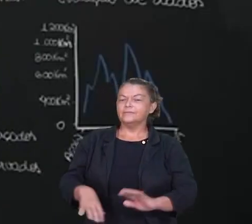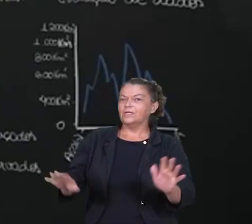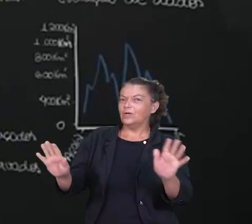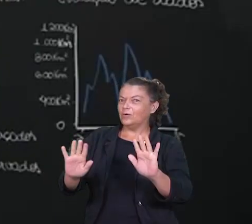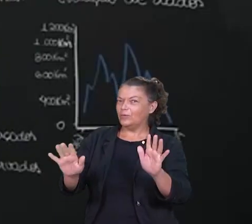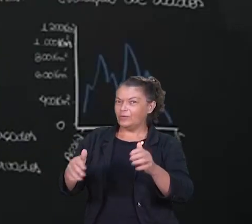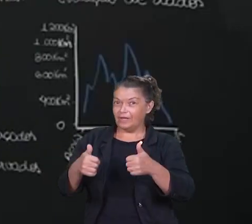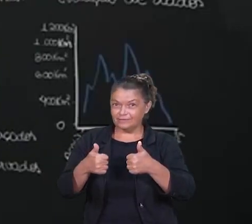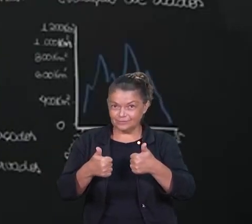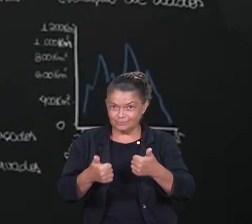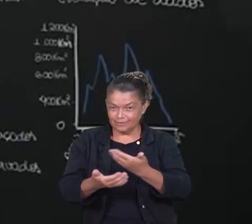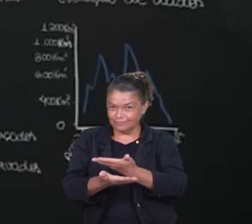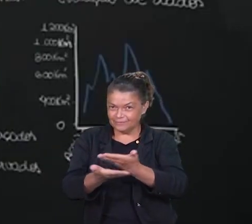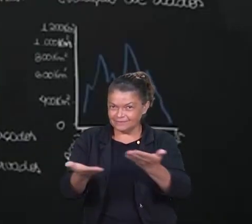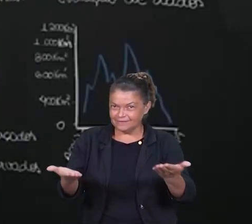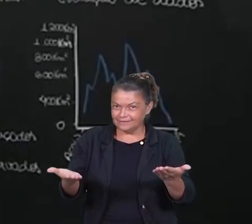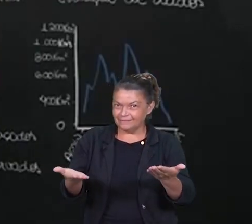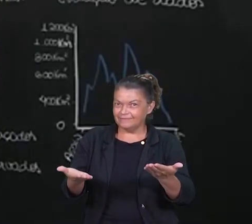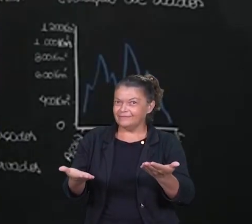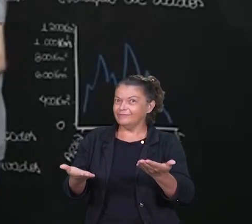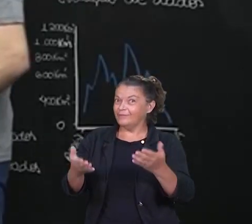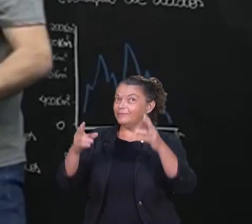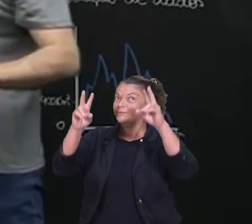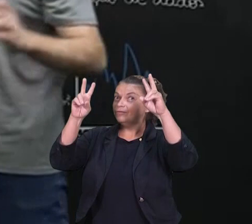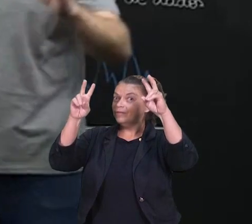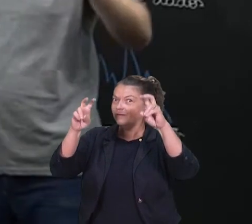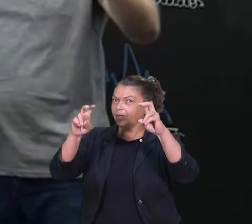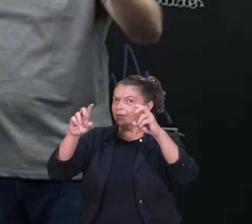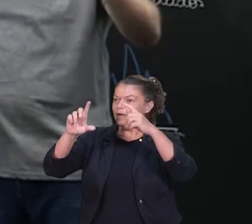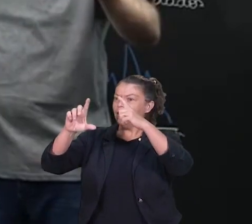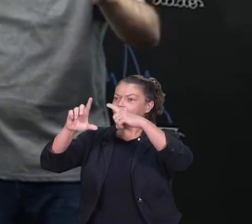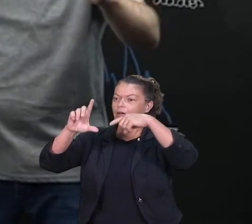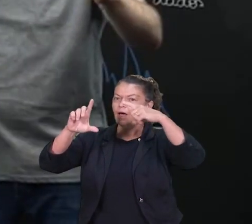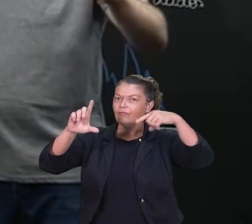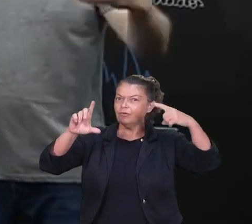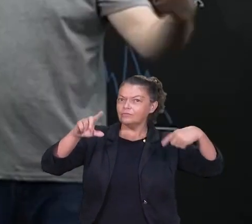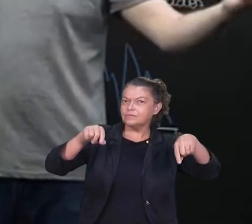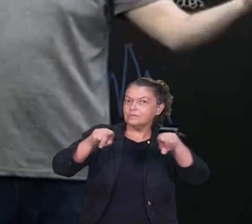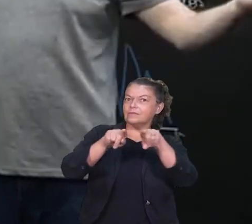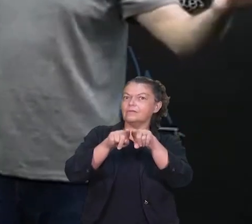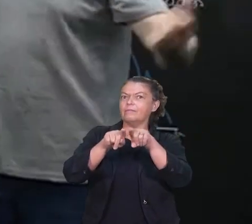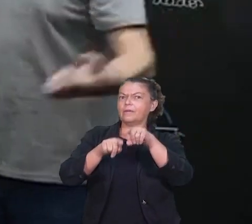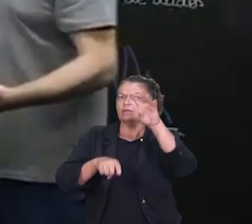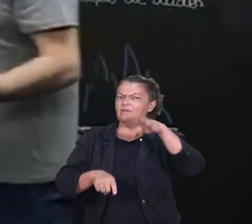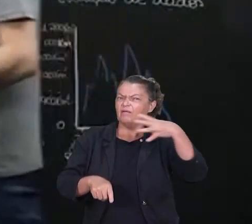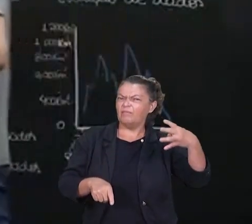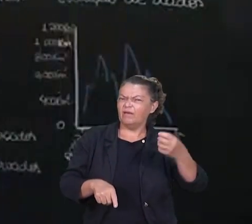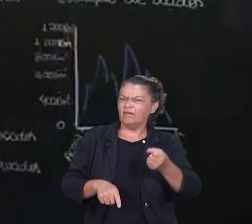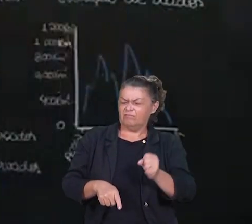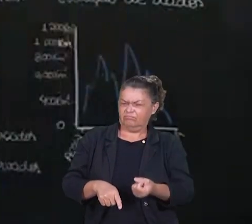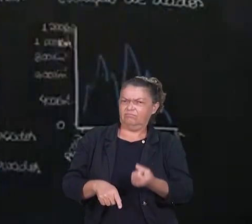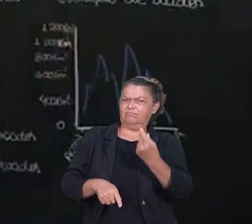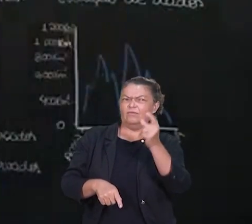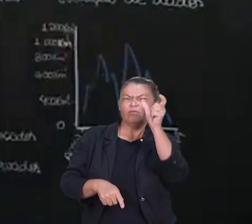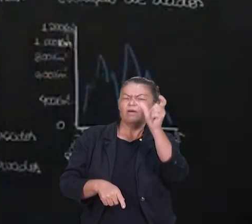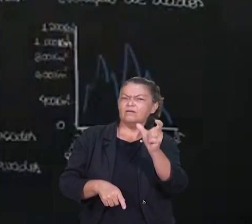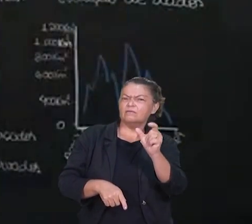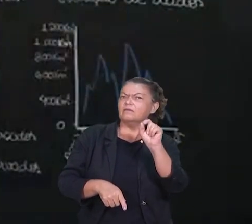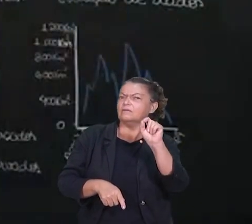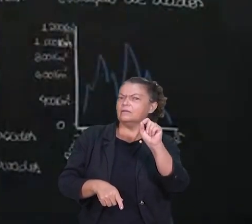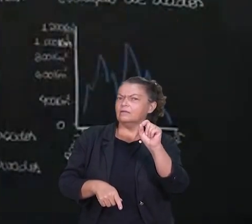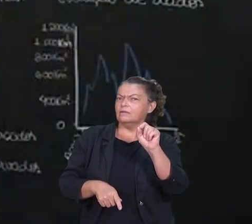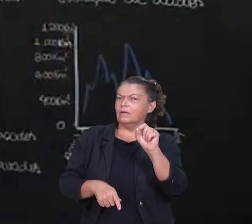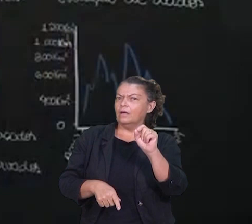Olá pessoal, tudo bem com vocês? Vamos falar hoje sobre gráficos e tabelas. Gráficos, tabelas? Isso não é